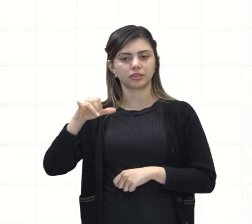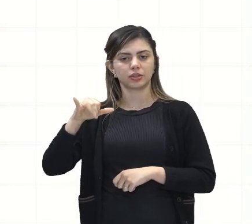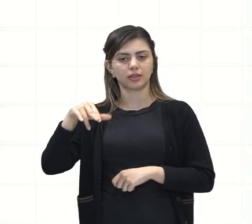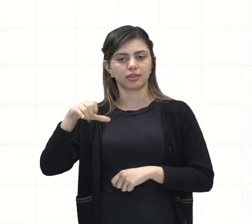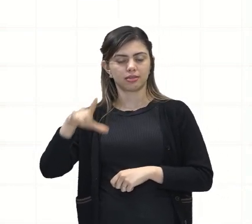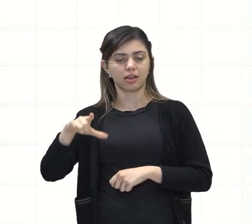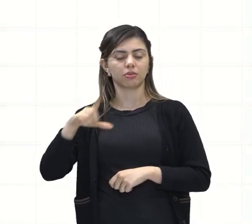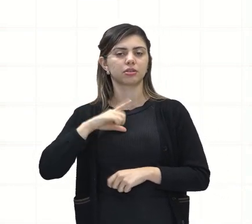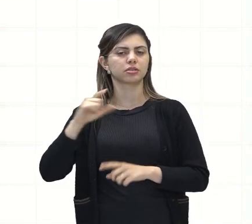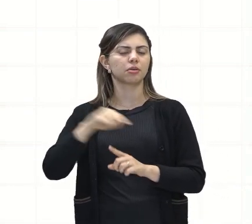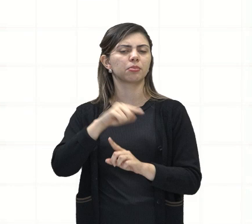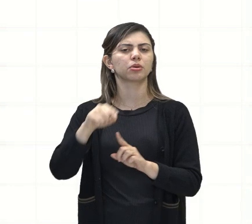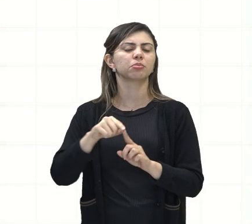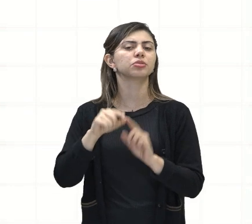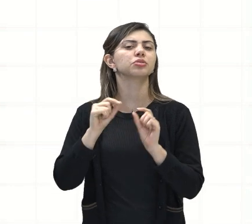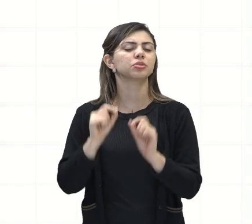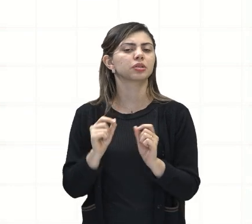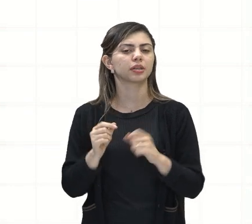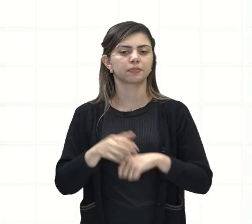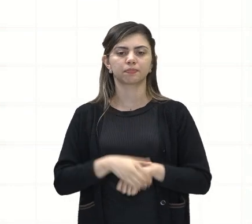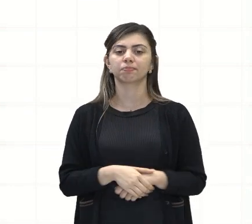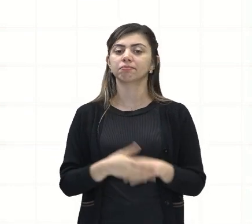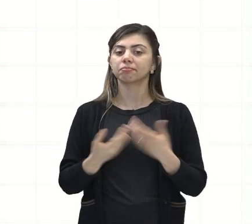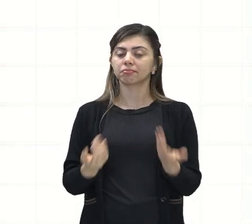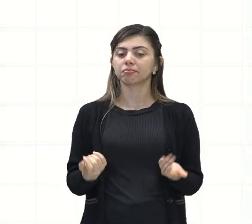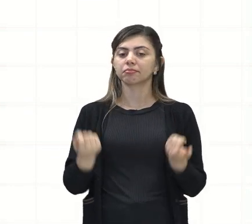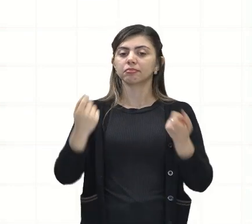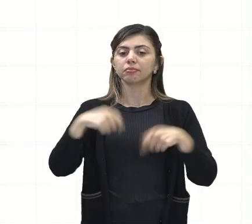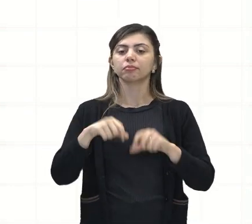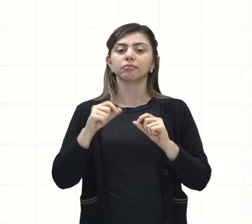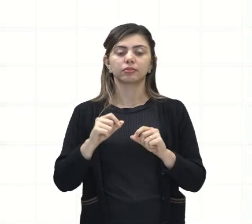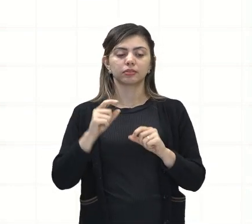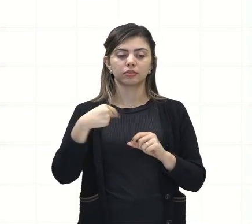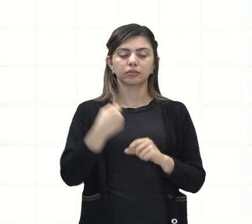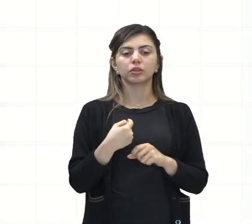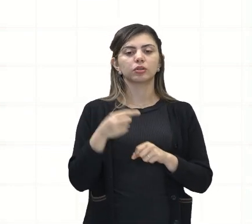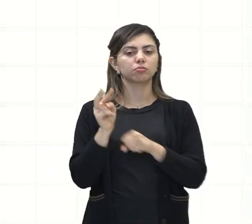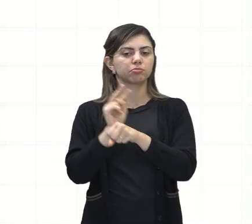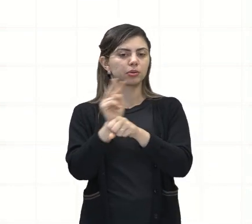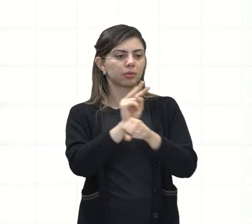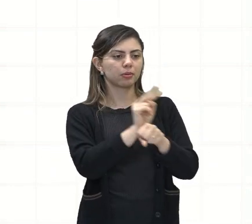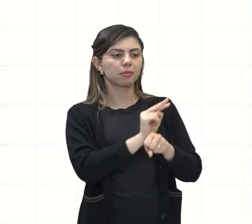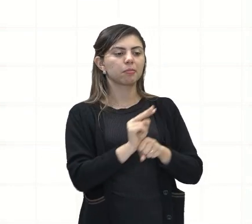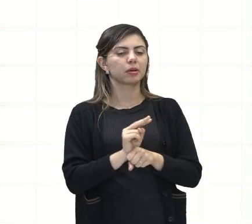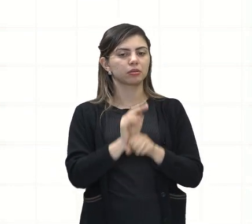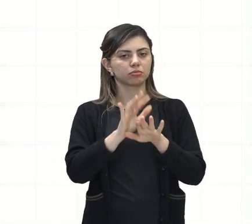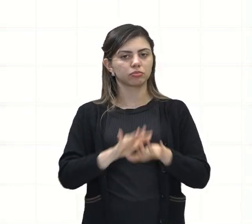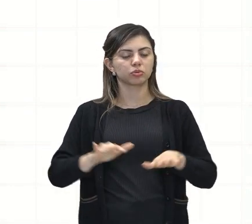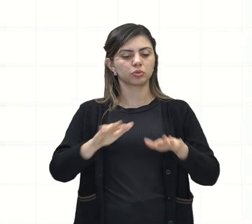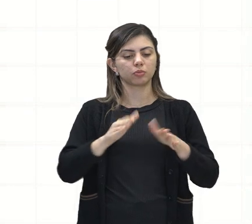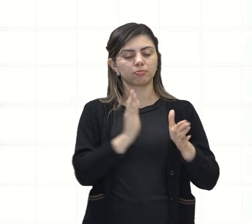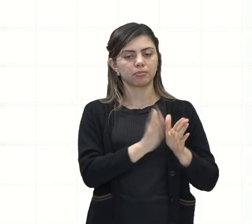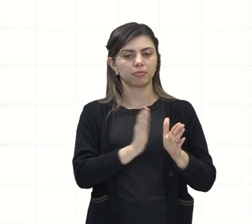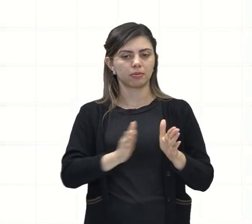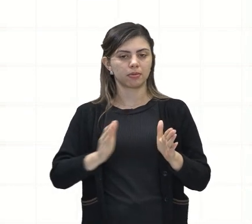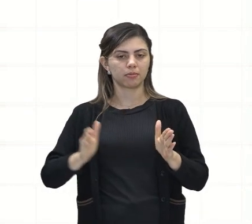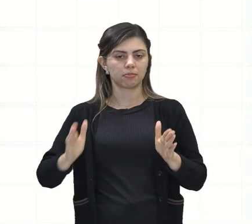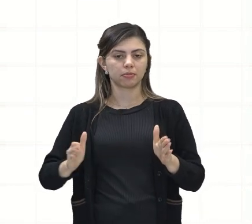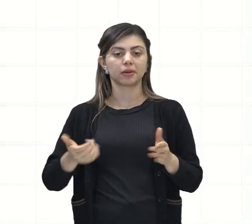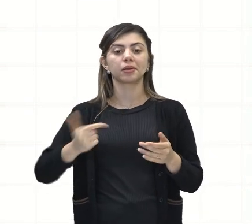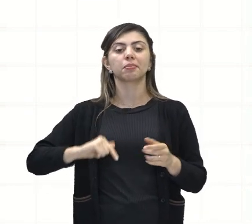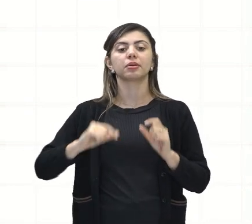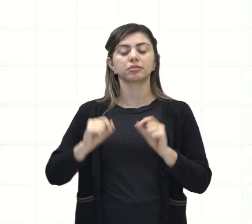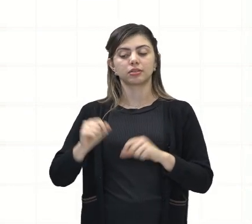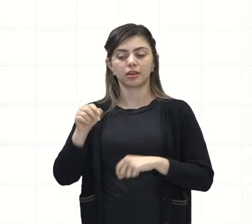quê? Garantir a manutenção da ordem e da estabilidade